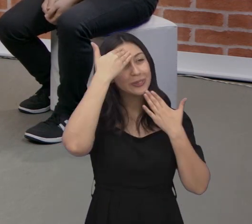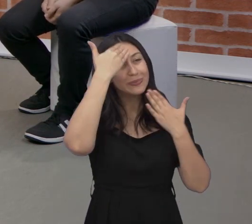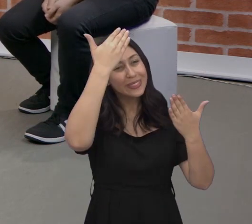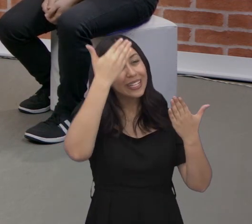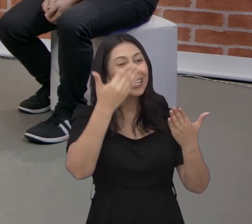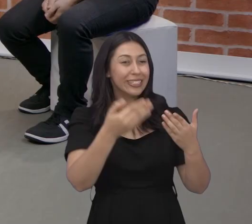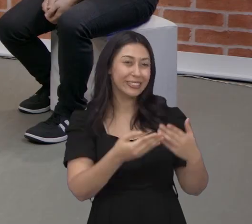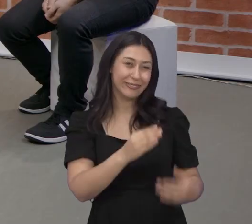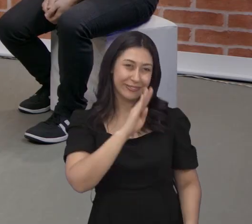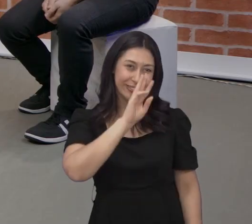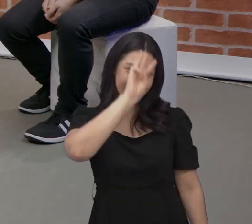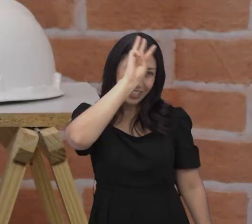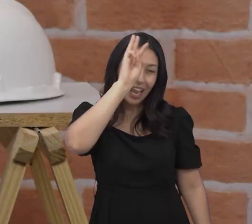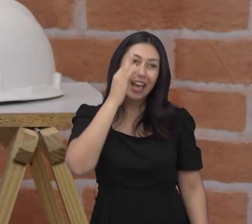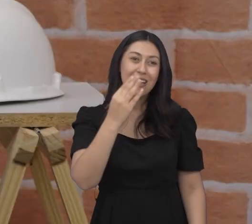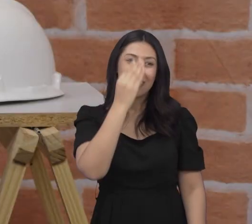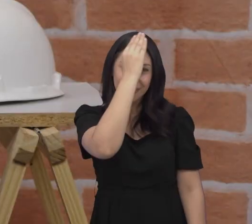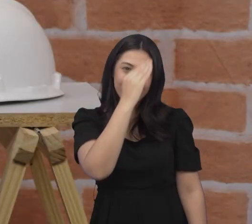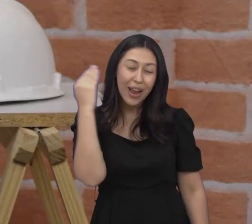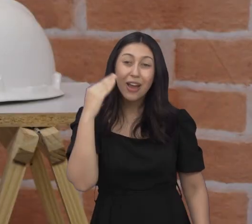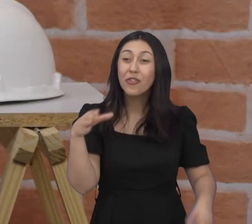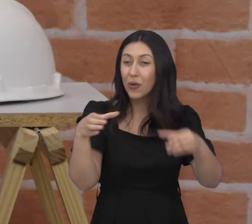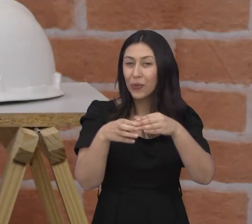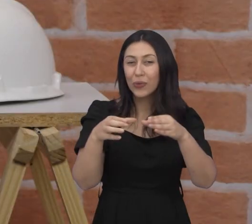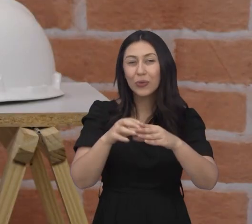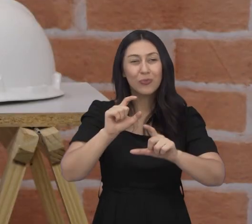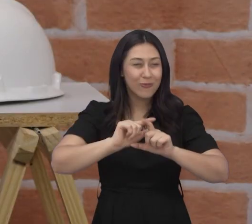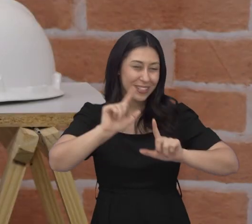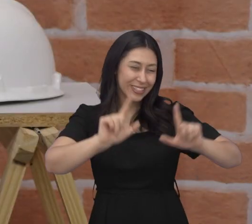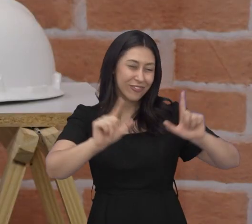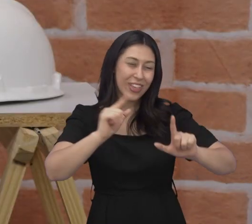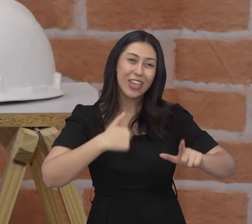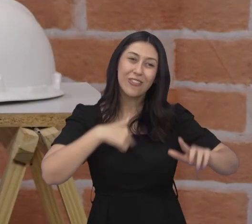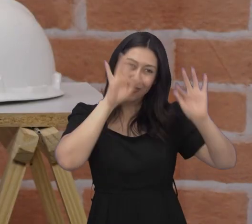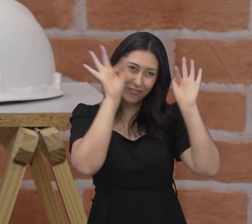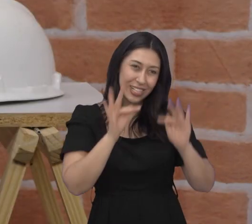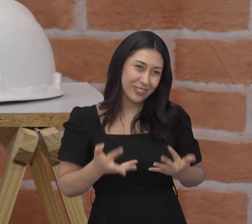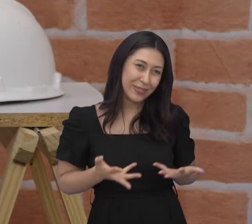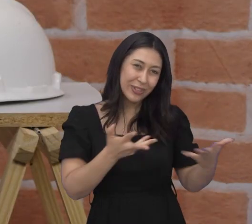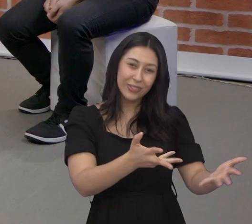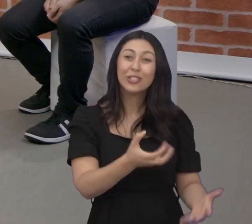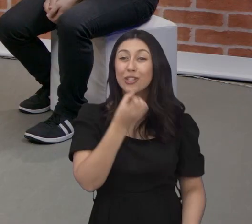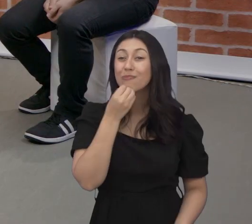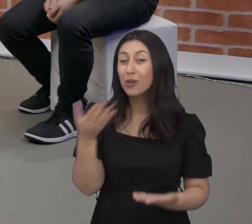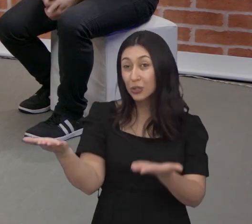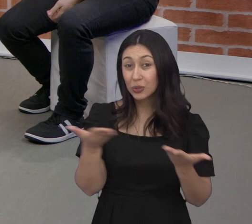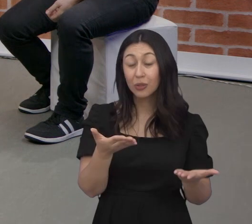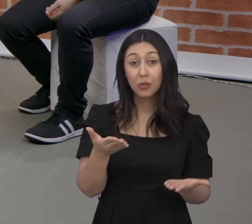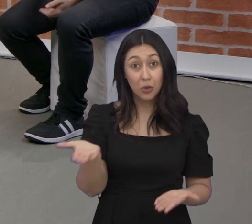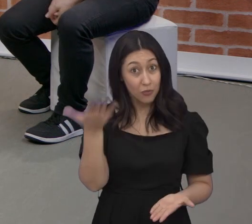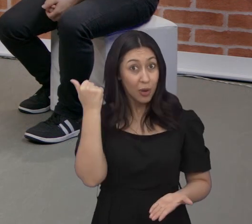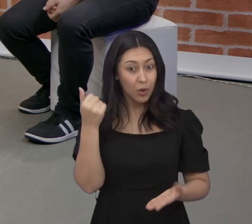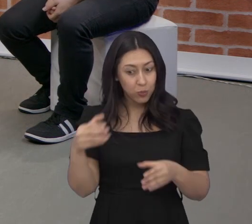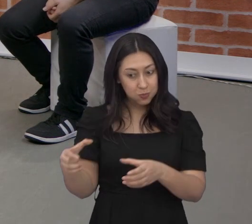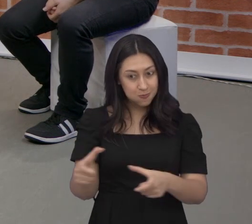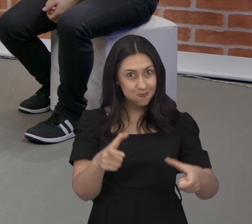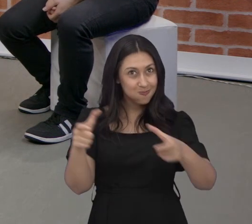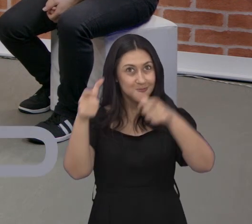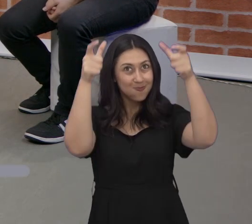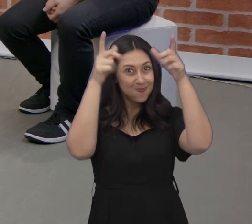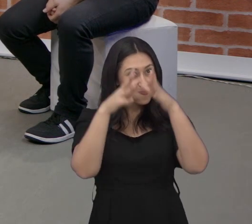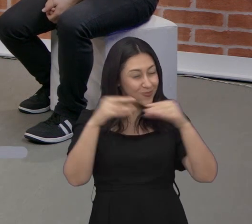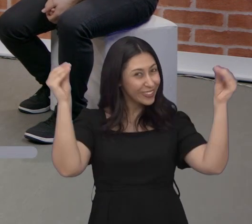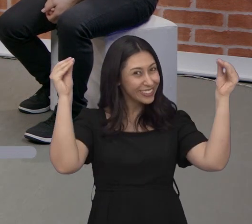obrigado, Thiago, obrigado, Marvel, a toda a equipe aqui da TV. Fiquei muito feliz pelo convite, viu? Bom te ter aqui. Vamos, que a nave chegou. Já